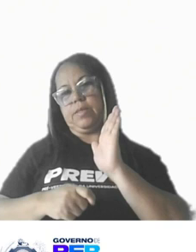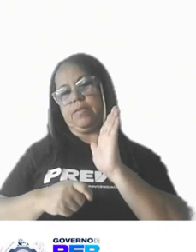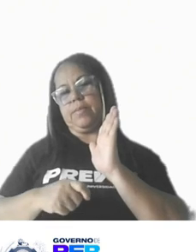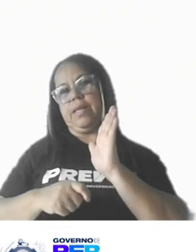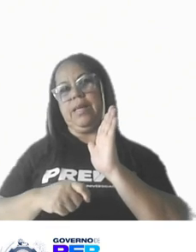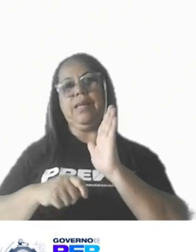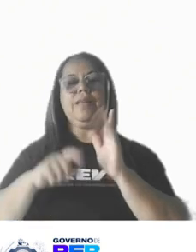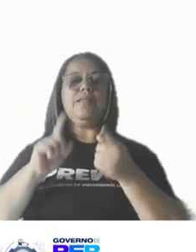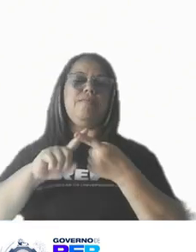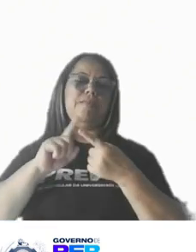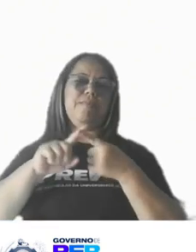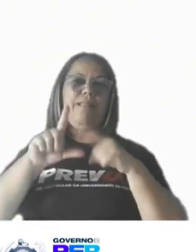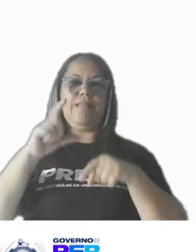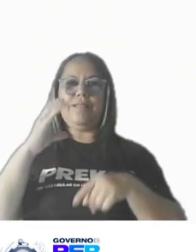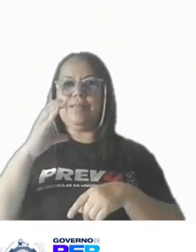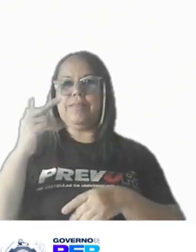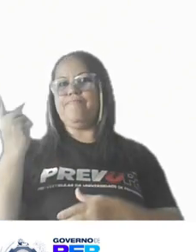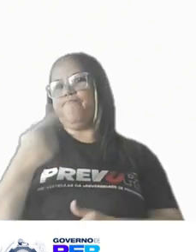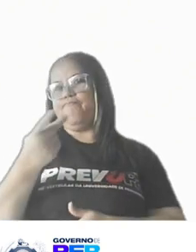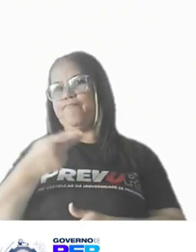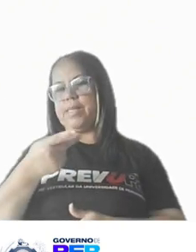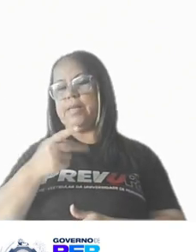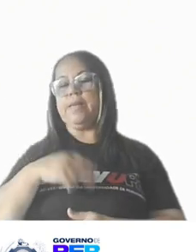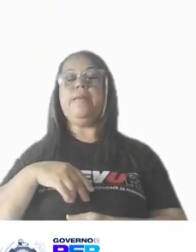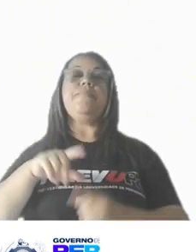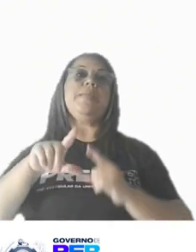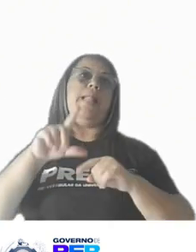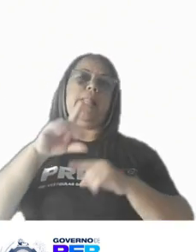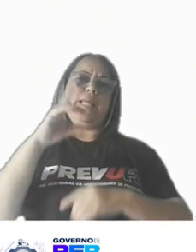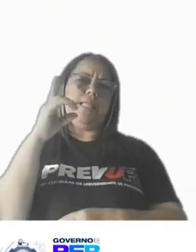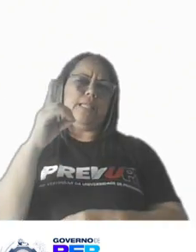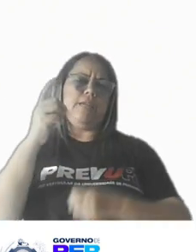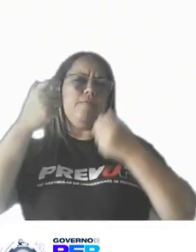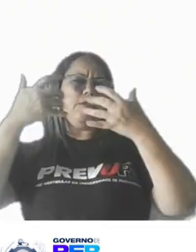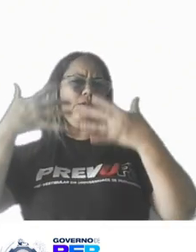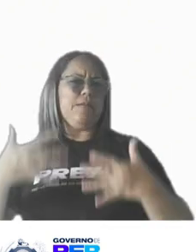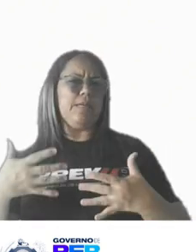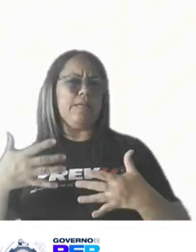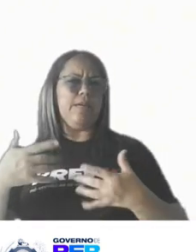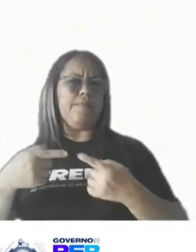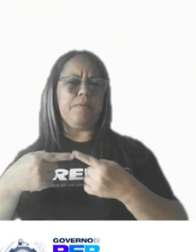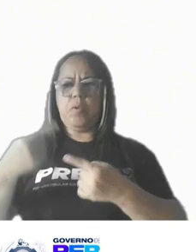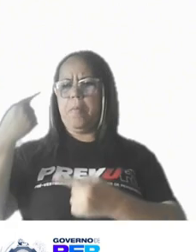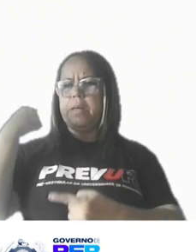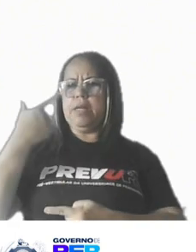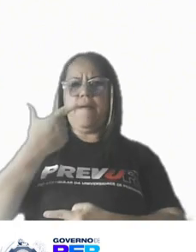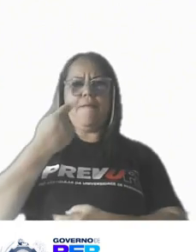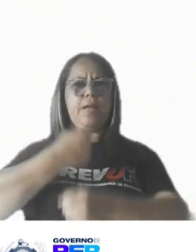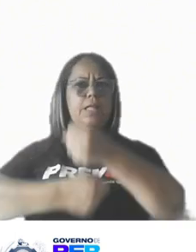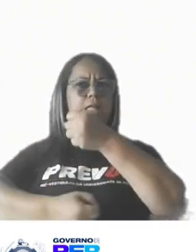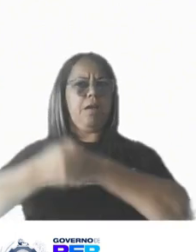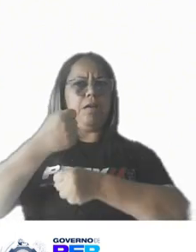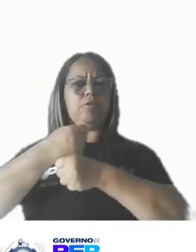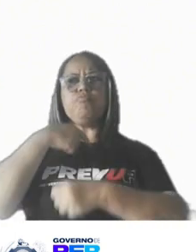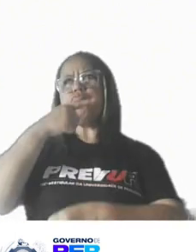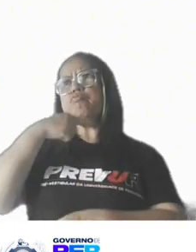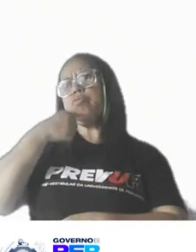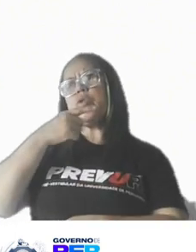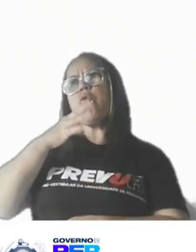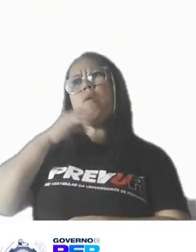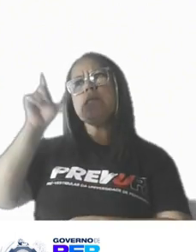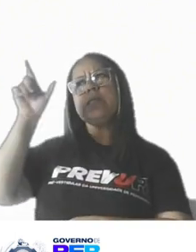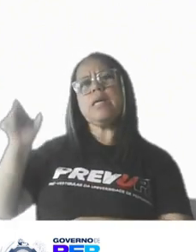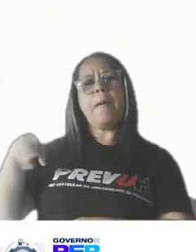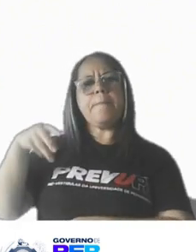Então, também está equivocada a letra C. Já na letra D, ele vai dizer que há 20 anos, em 2003, ninguém conhecia Marta. As